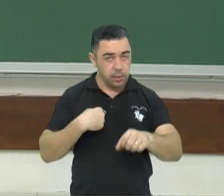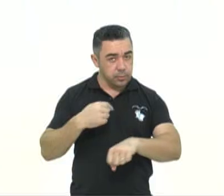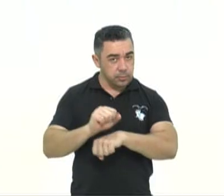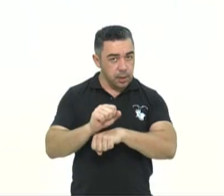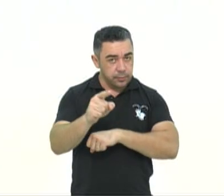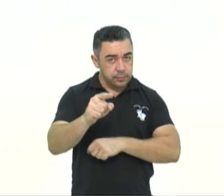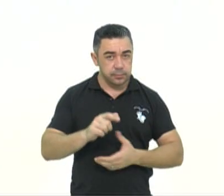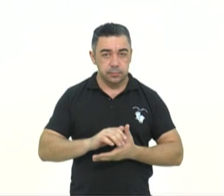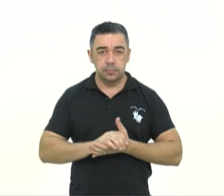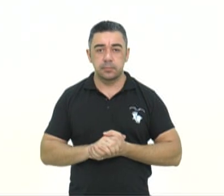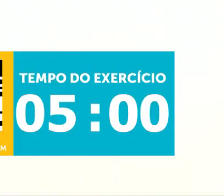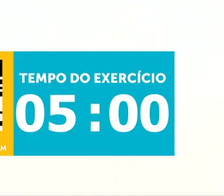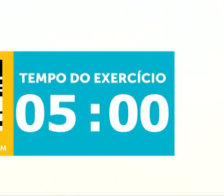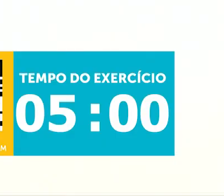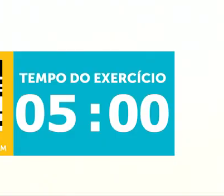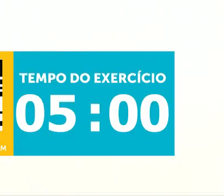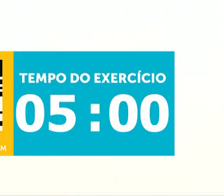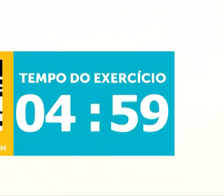aguardando.